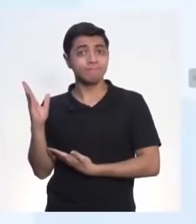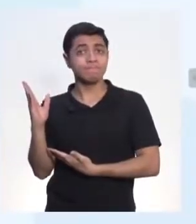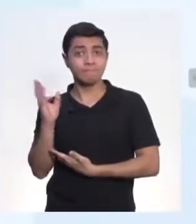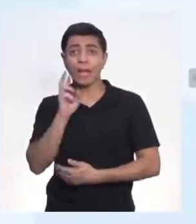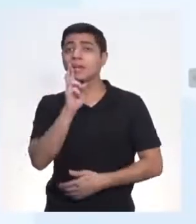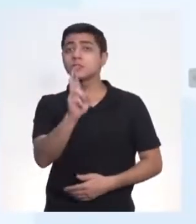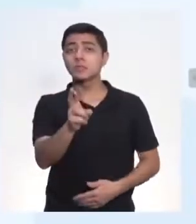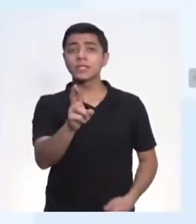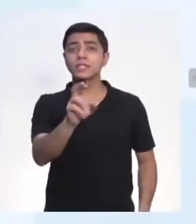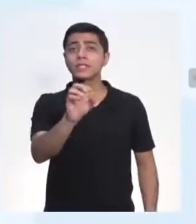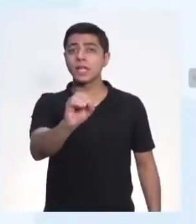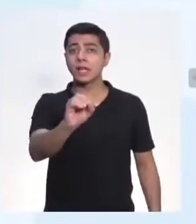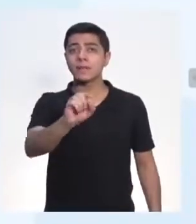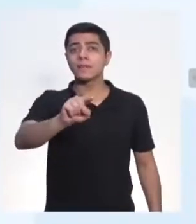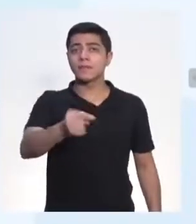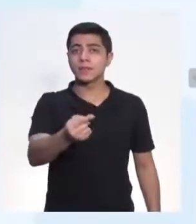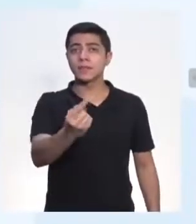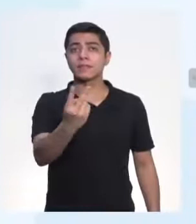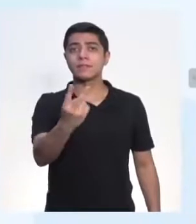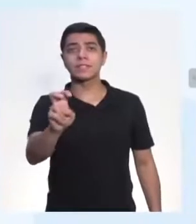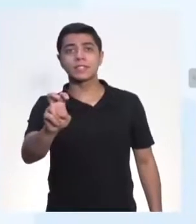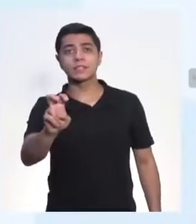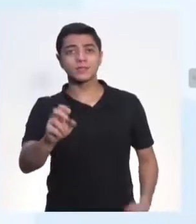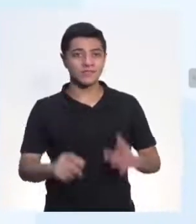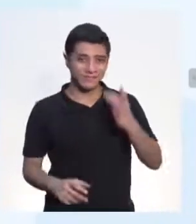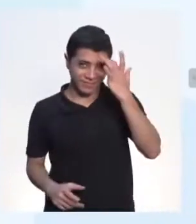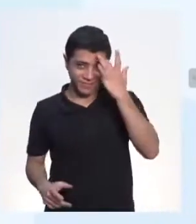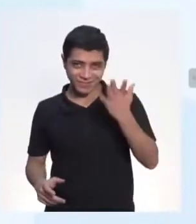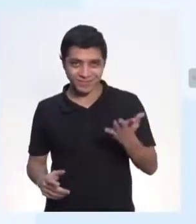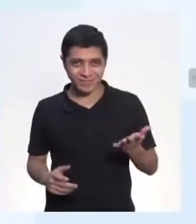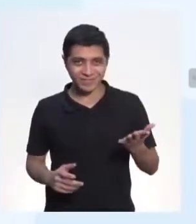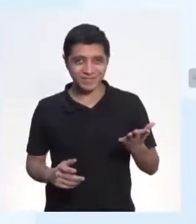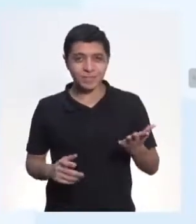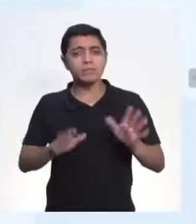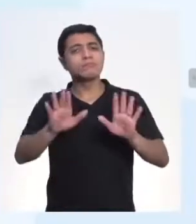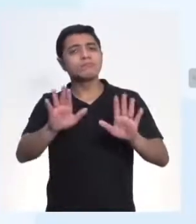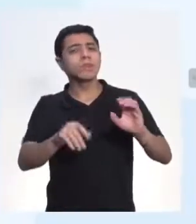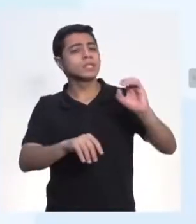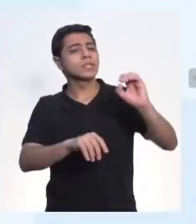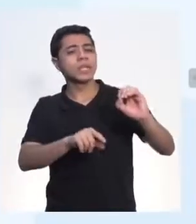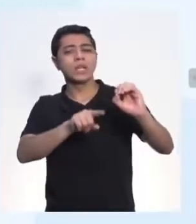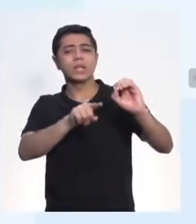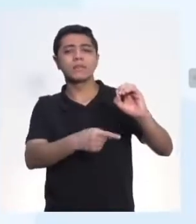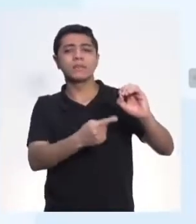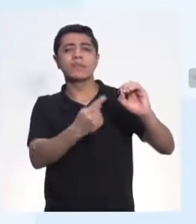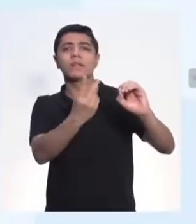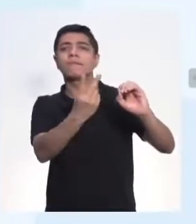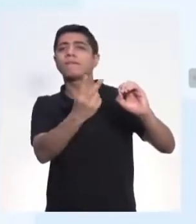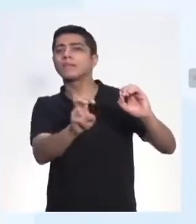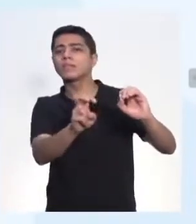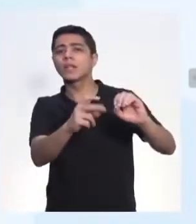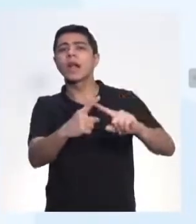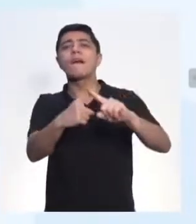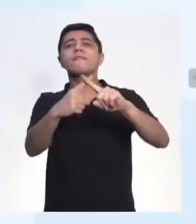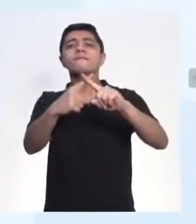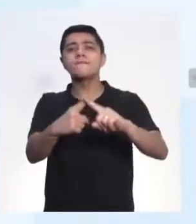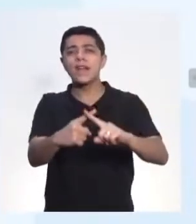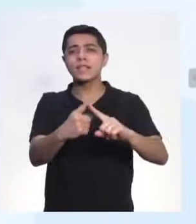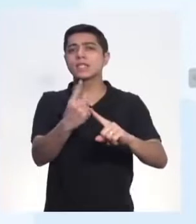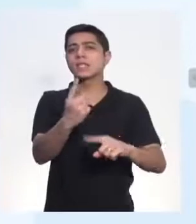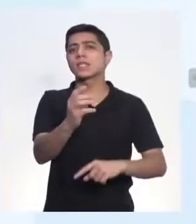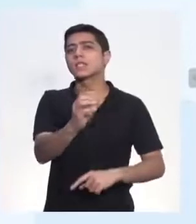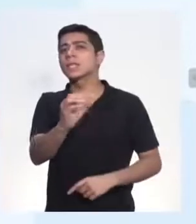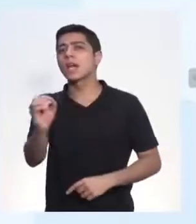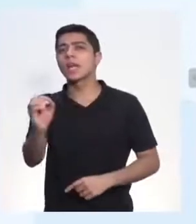0,25. Que se eu multiplicar por 100, esse valor aqui, vezes 100,